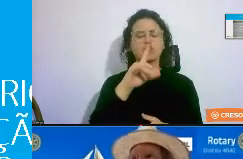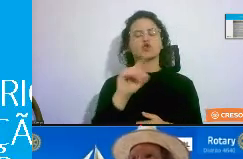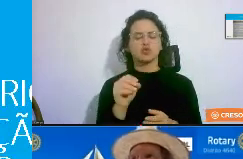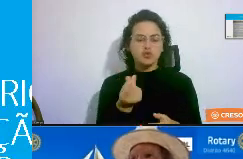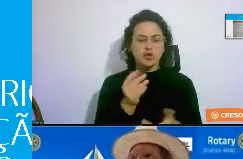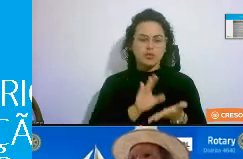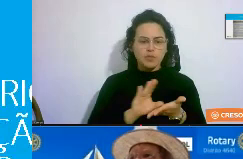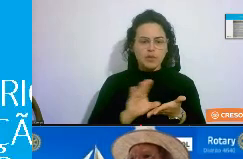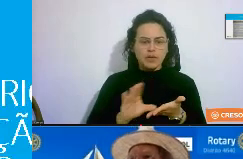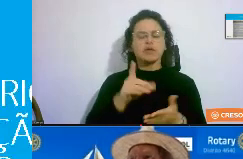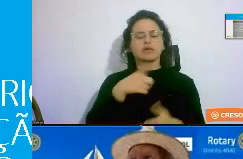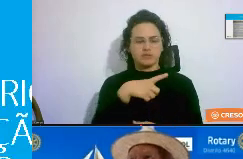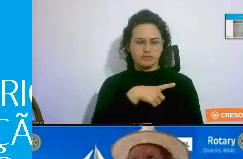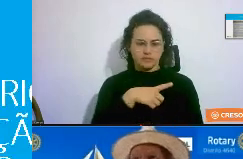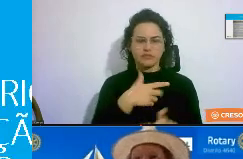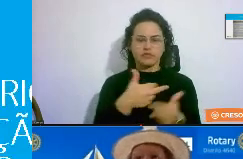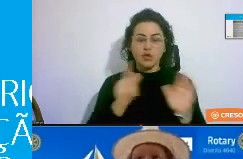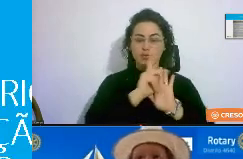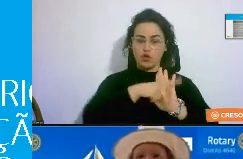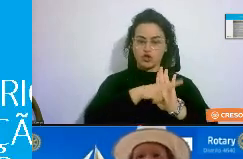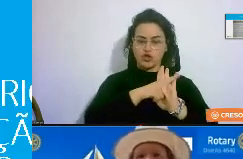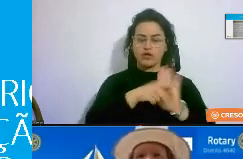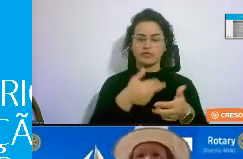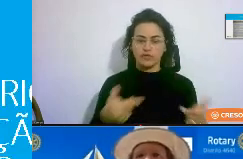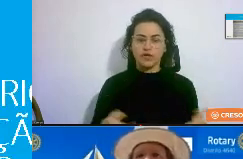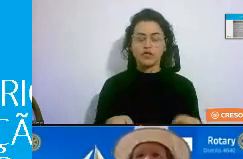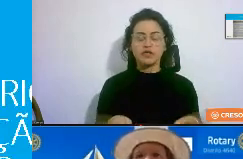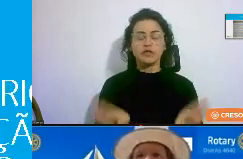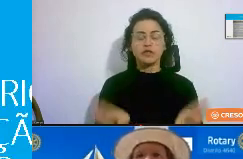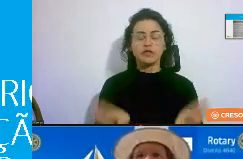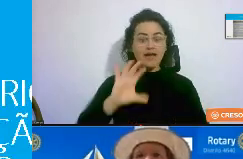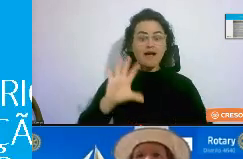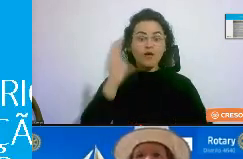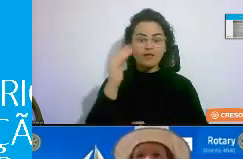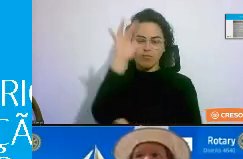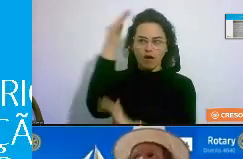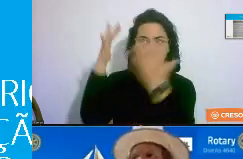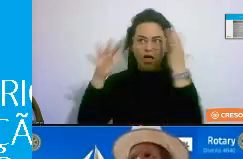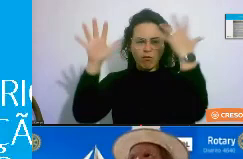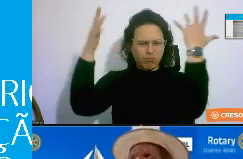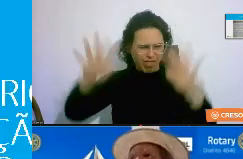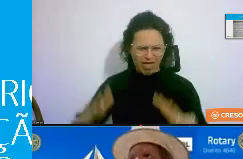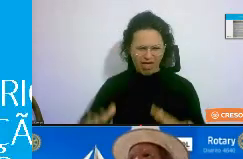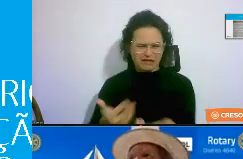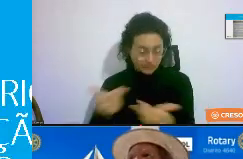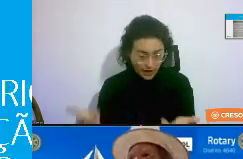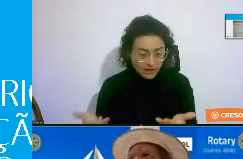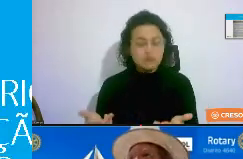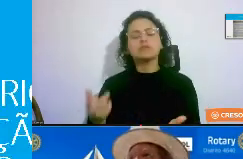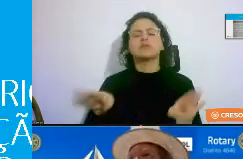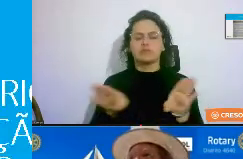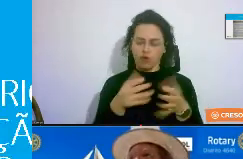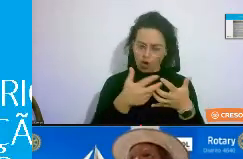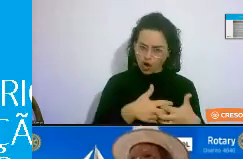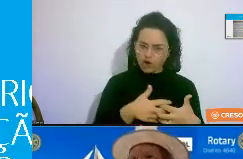anunciado, e o subsídio para assistência em caso de desastres também. Veja bem, a Fundação Otária realmente ela está